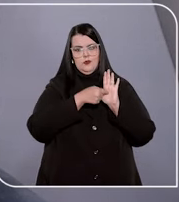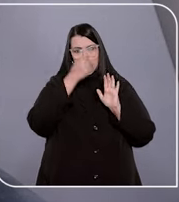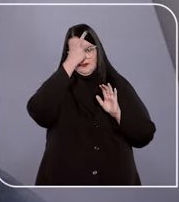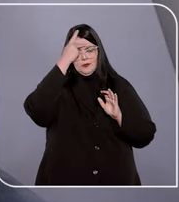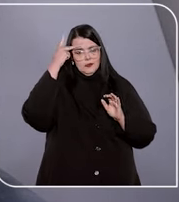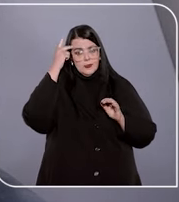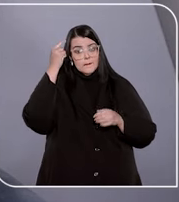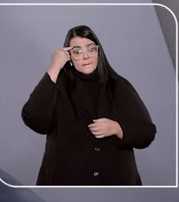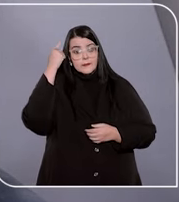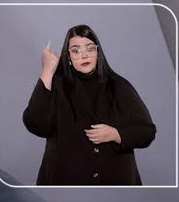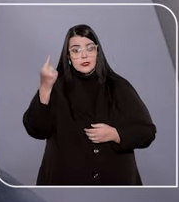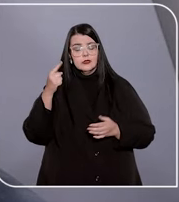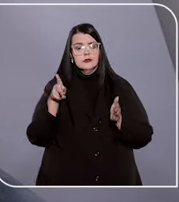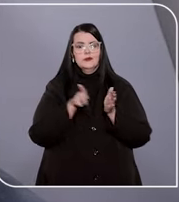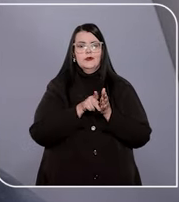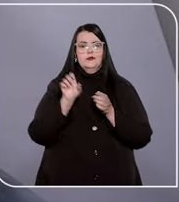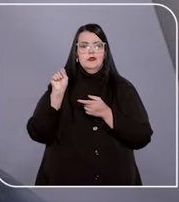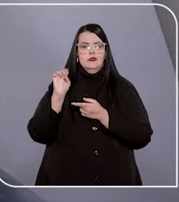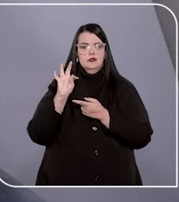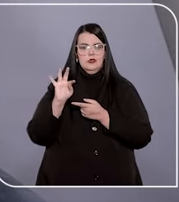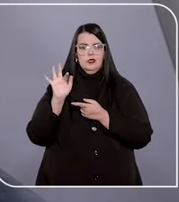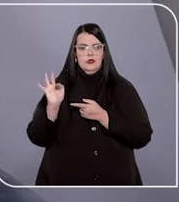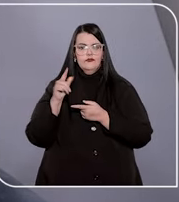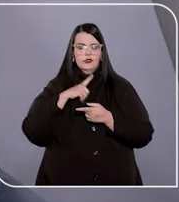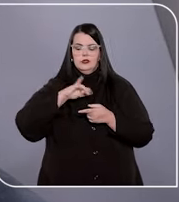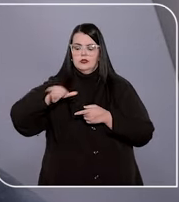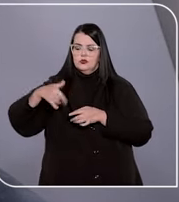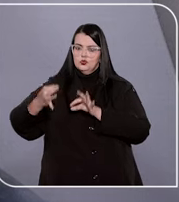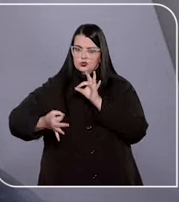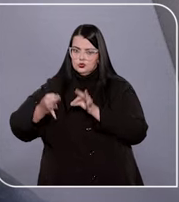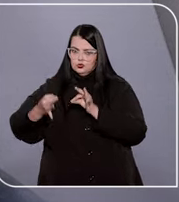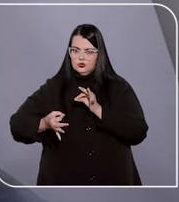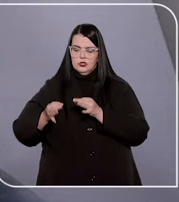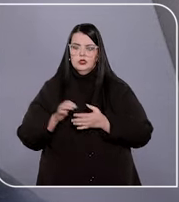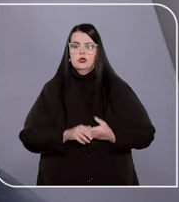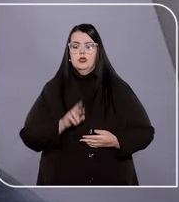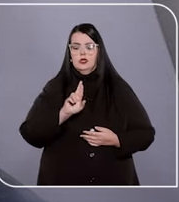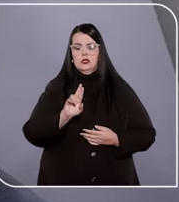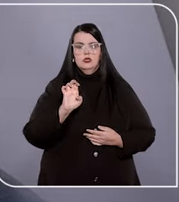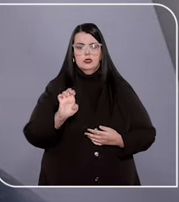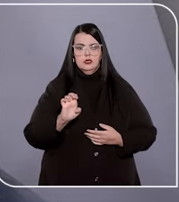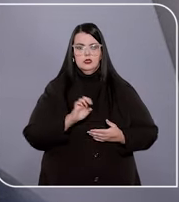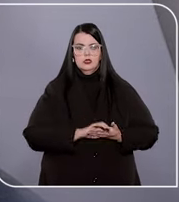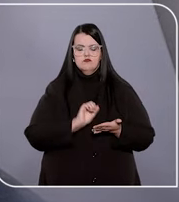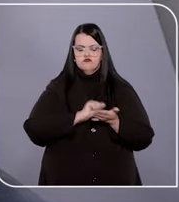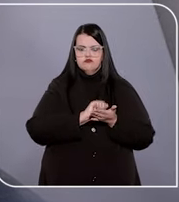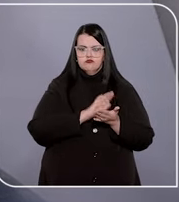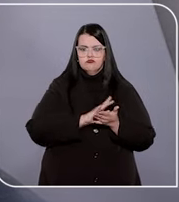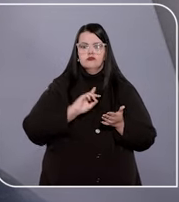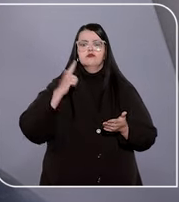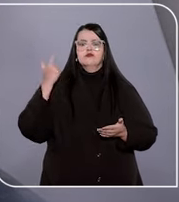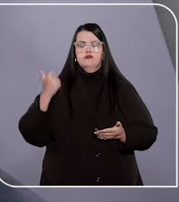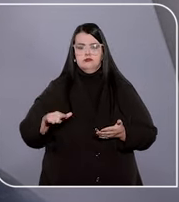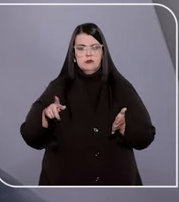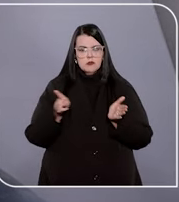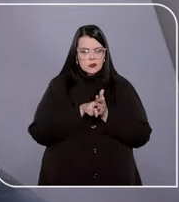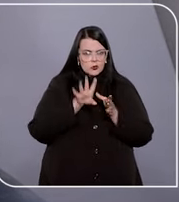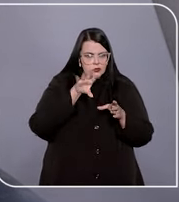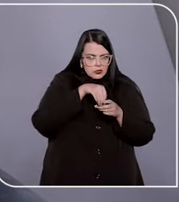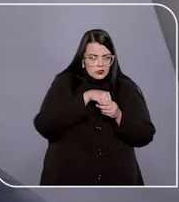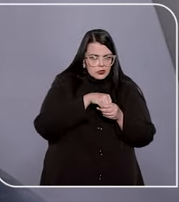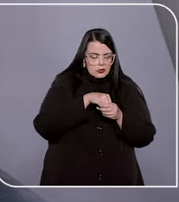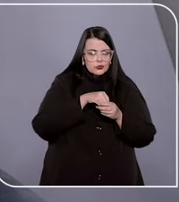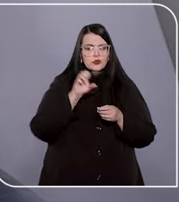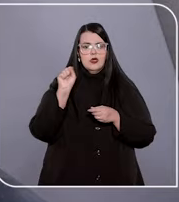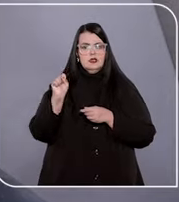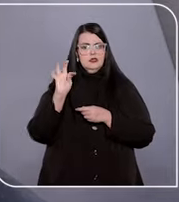que, pelo fato de o Supremo, julgar o recurso extraordinário, a interposição seria no próprio Supremo. Só